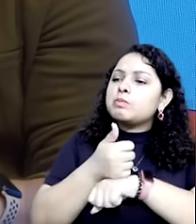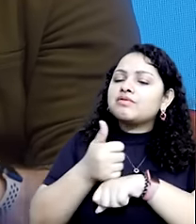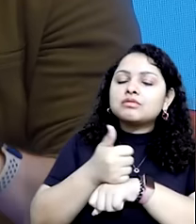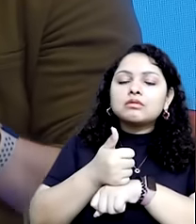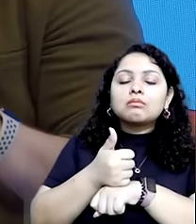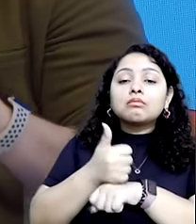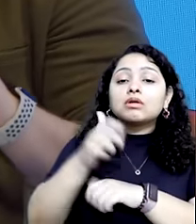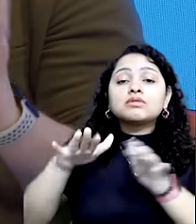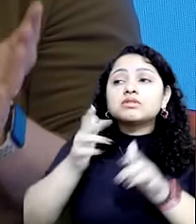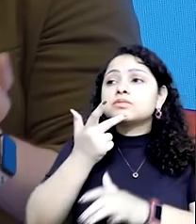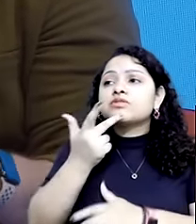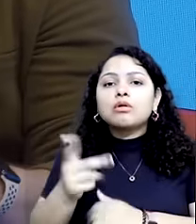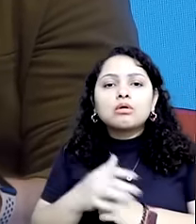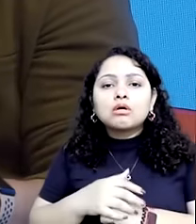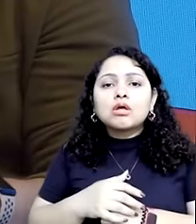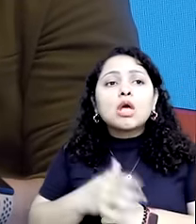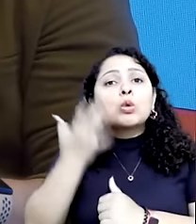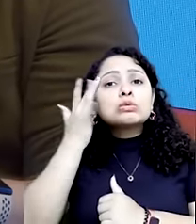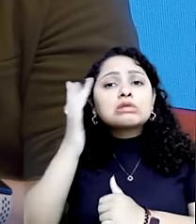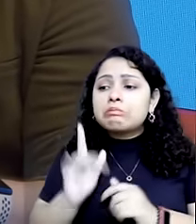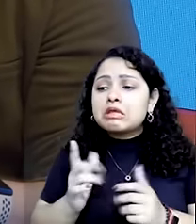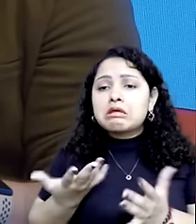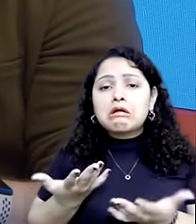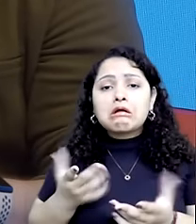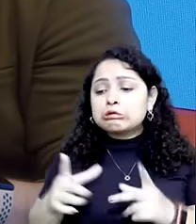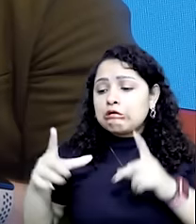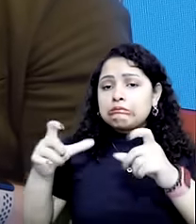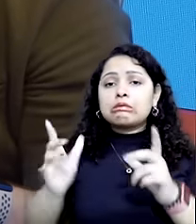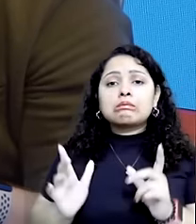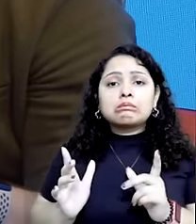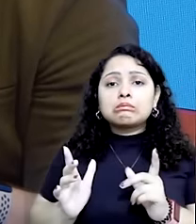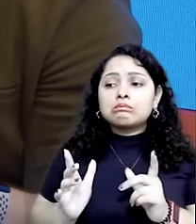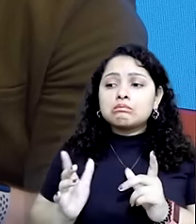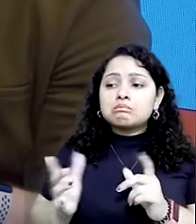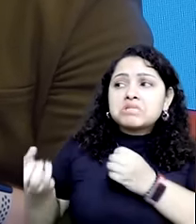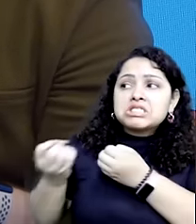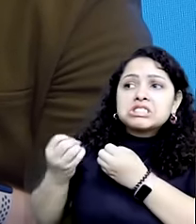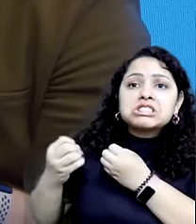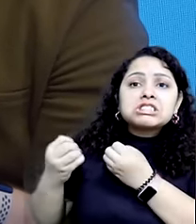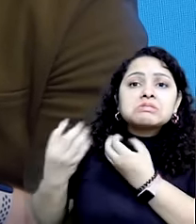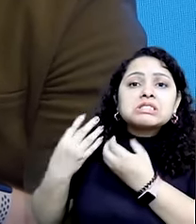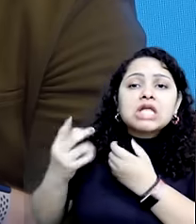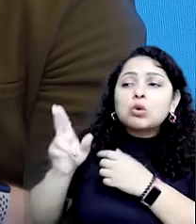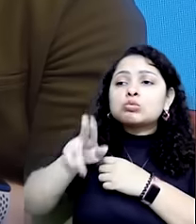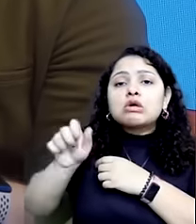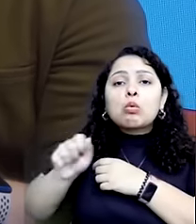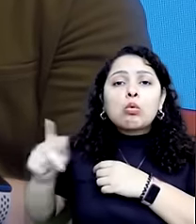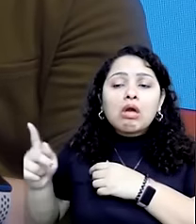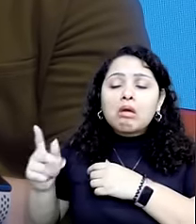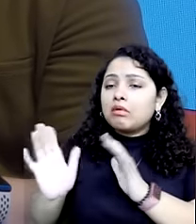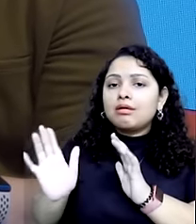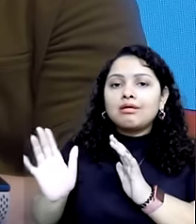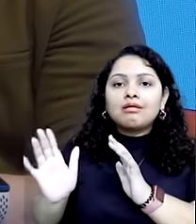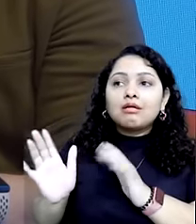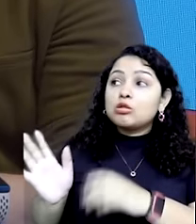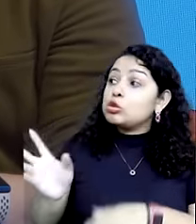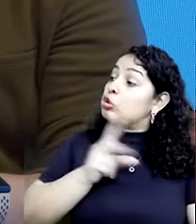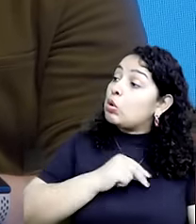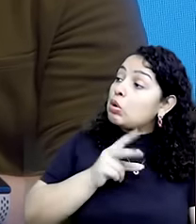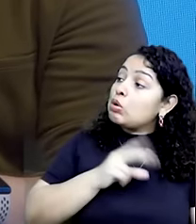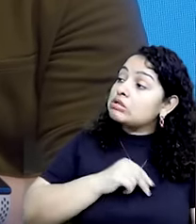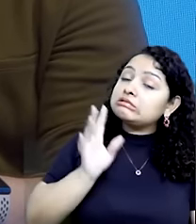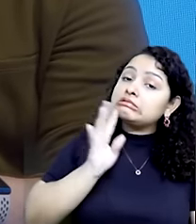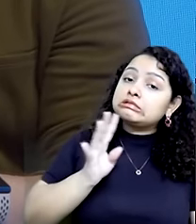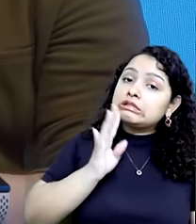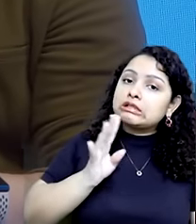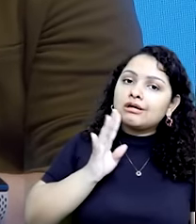repente a pessoa fala não eu nem sabia eu tirei a foto ali eu só me ensinaram o aplicativo E aí você fala caramba Olha